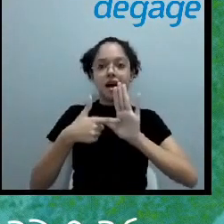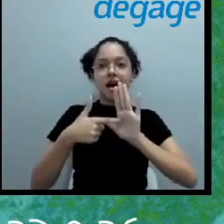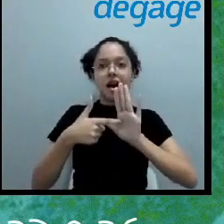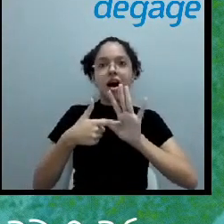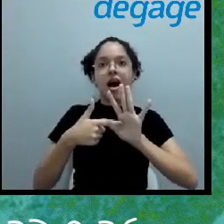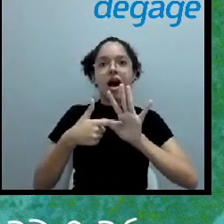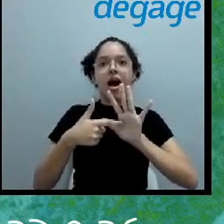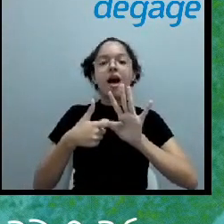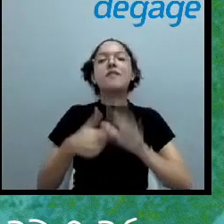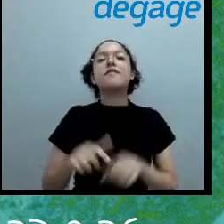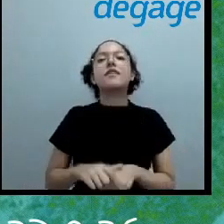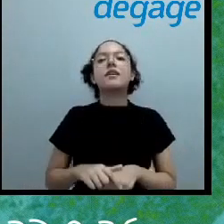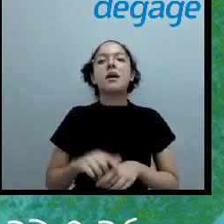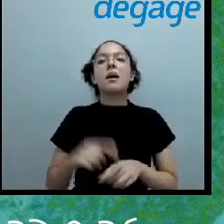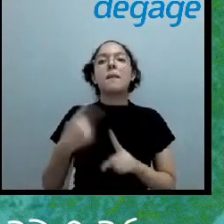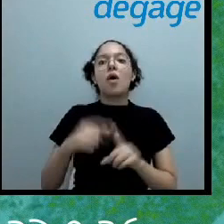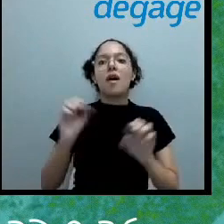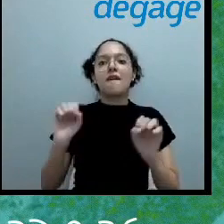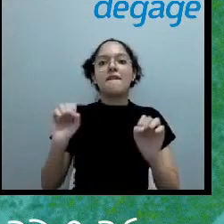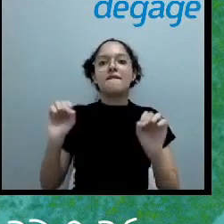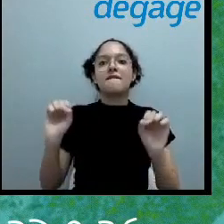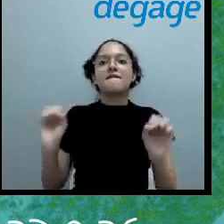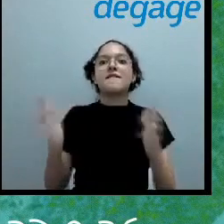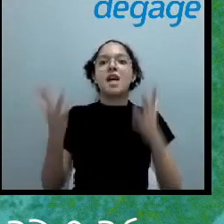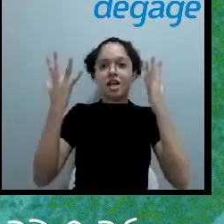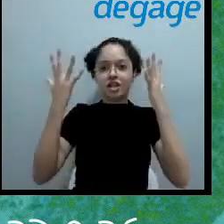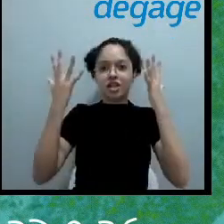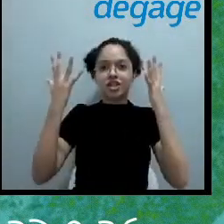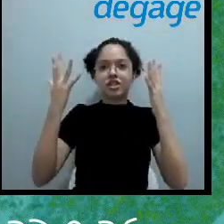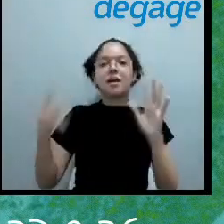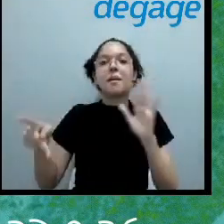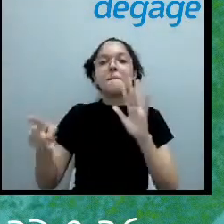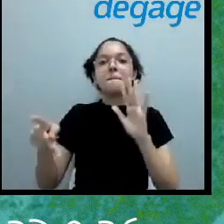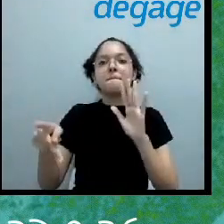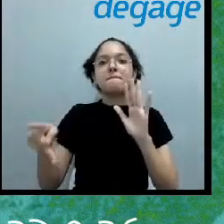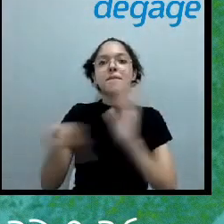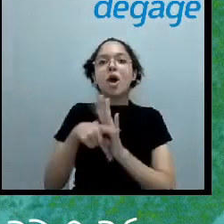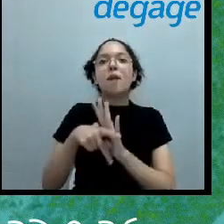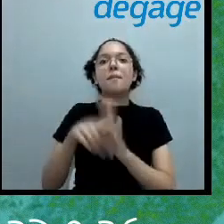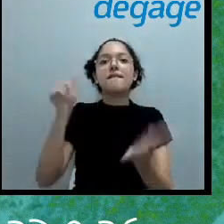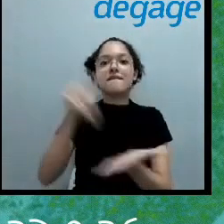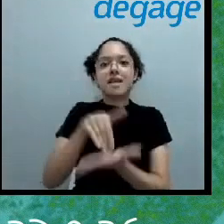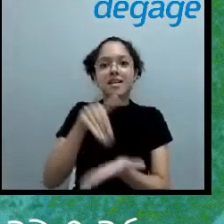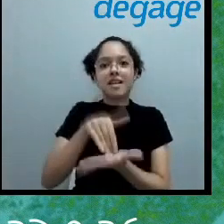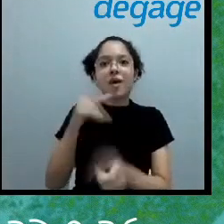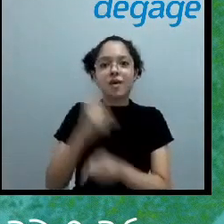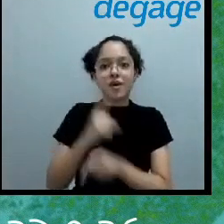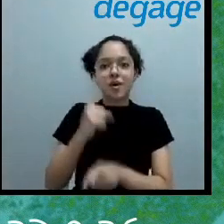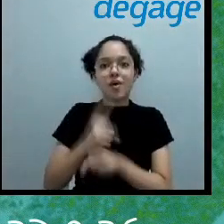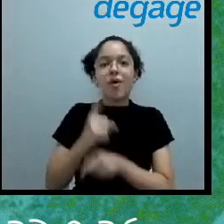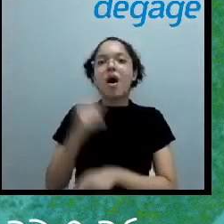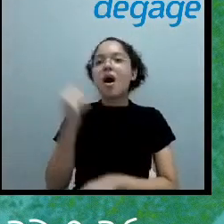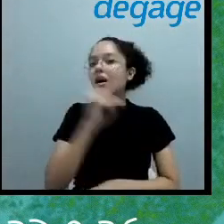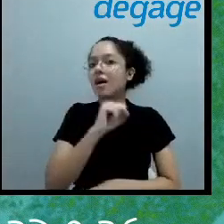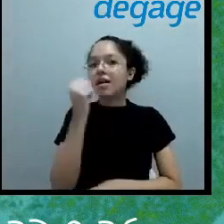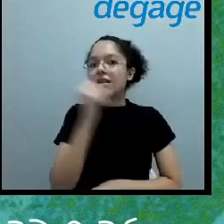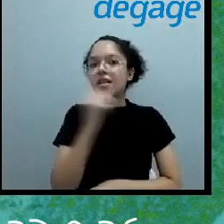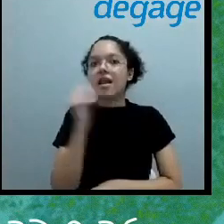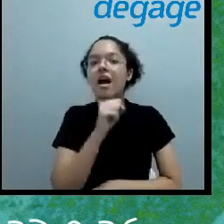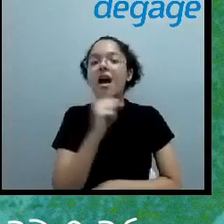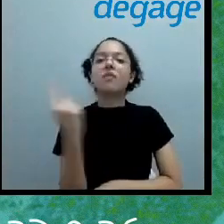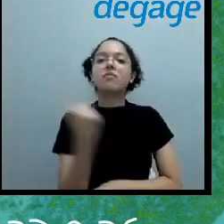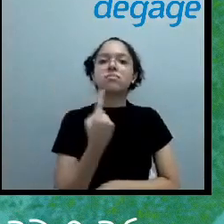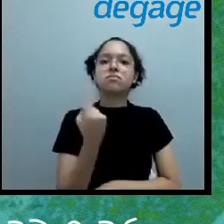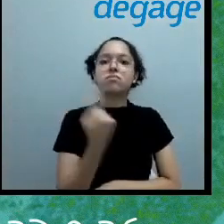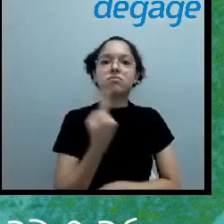do Circulando, no final do ano, onde elas cantavam uma vez sozinha, com acompanhamento do Luciano, que era da